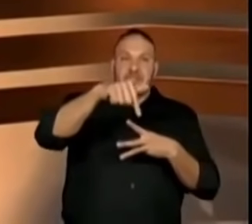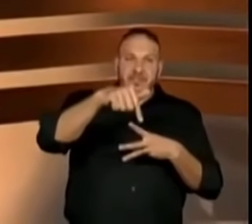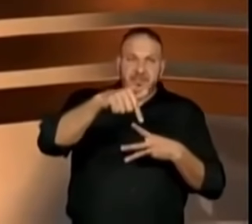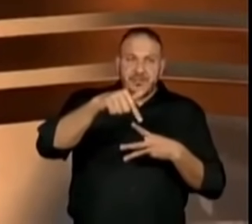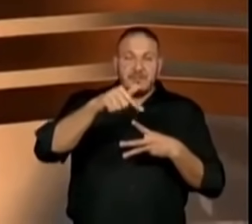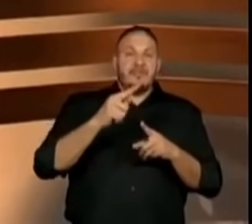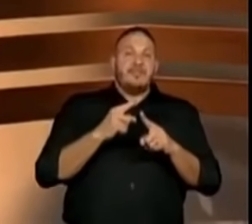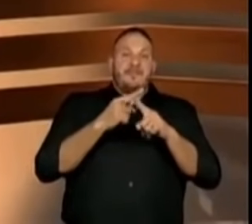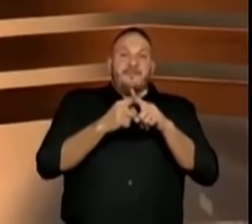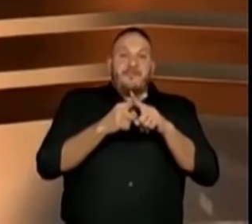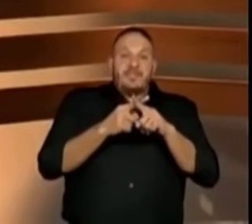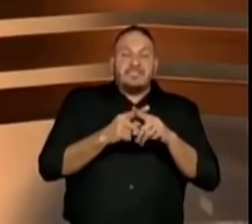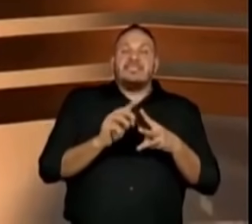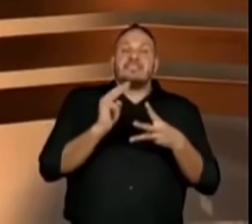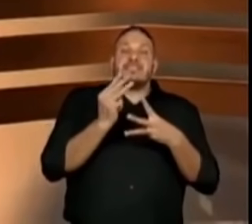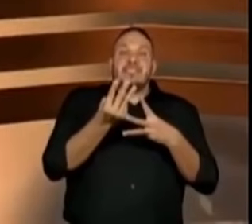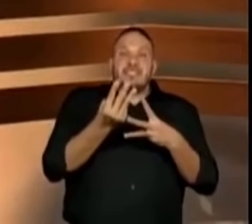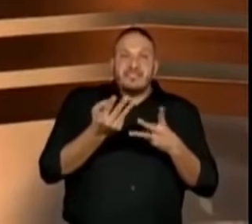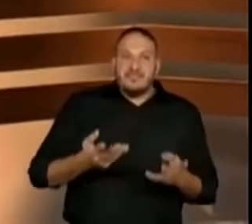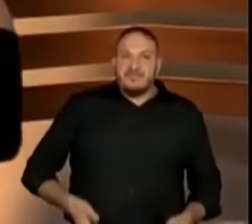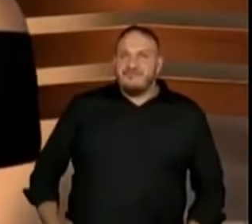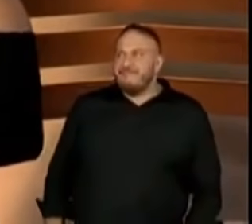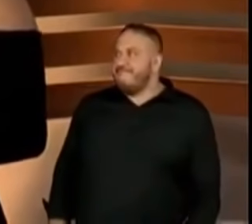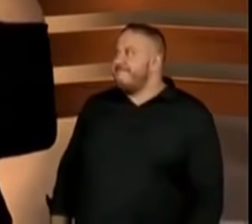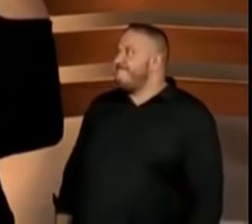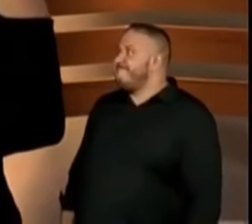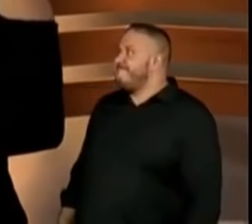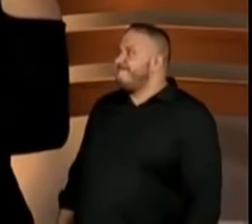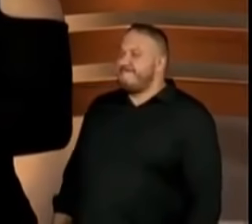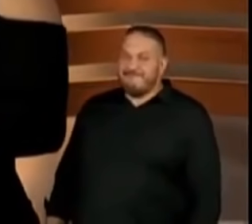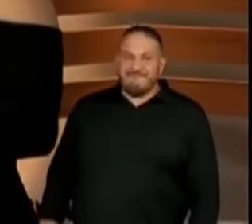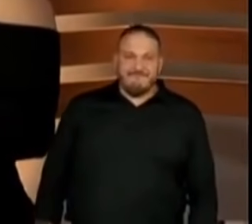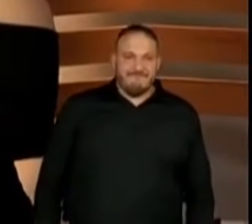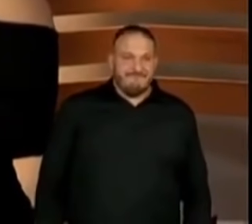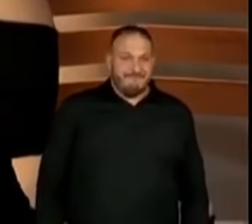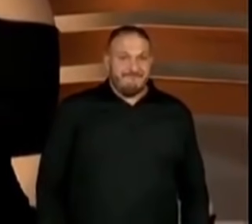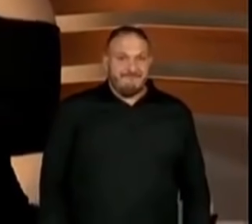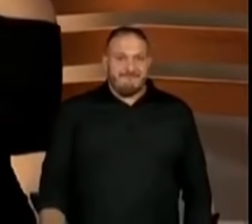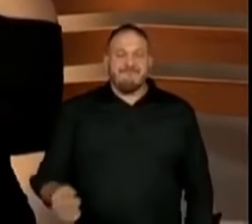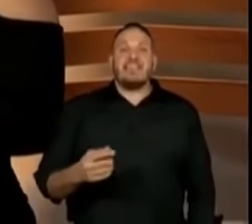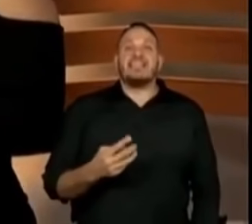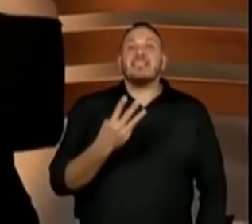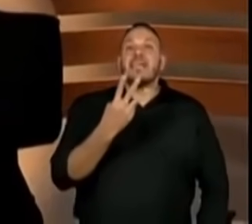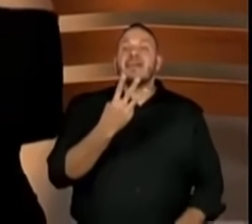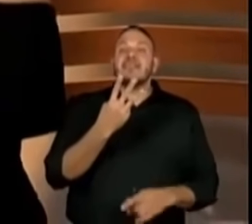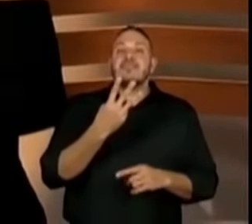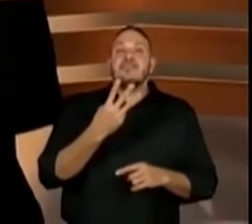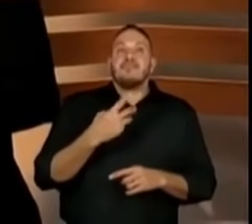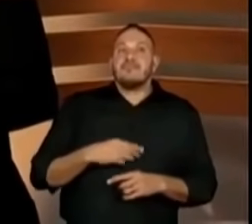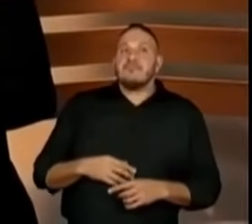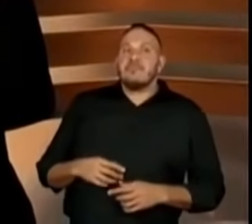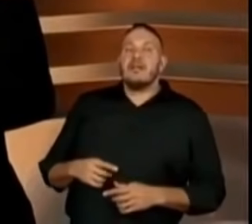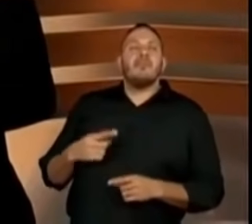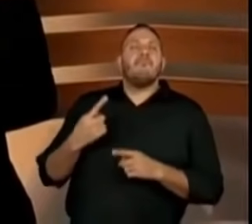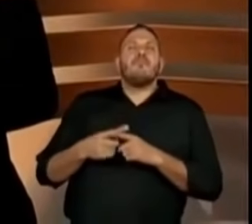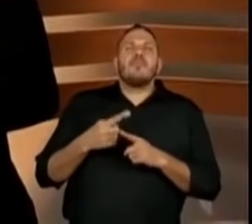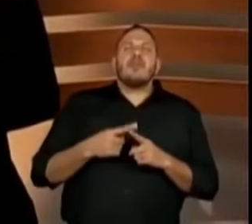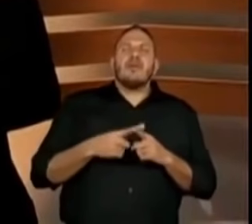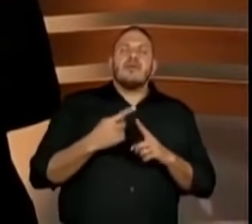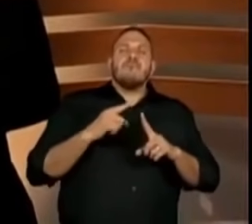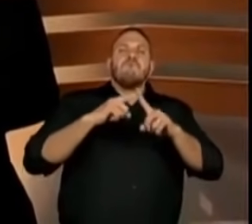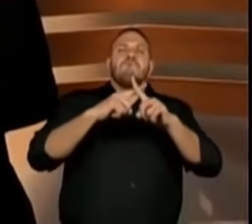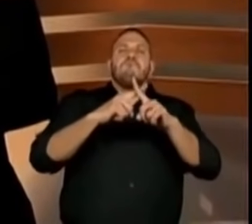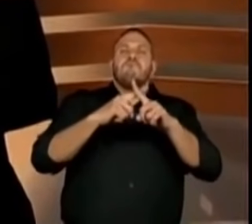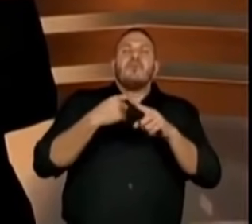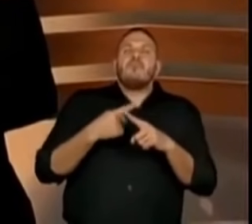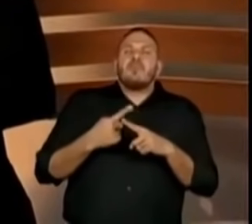17 vezes 3, certo? Então vamos lá, 3. E por que que eu estou multiplicando? Eu